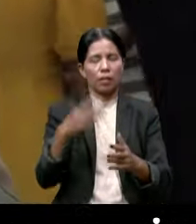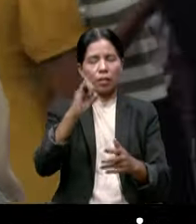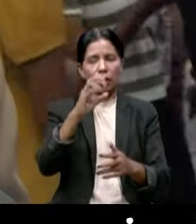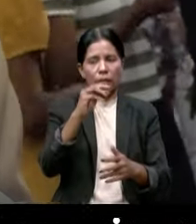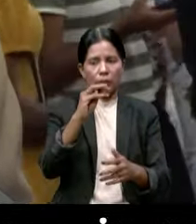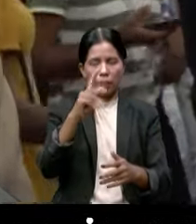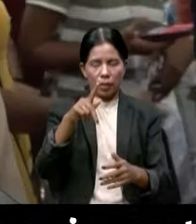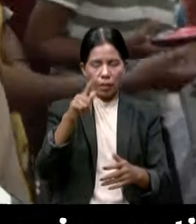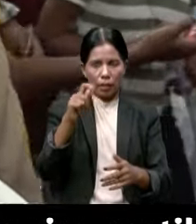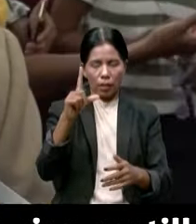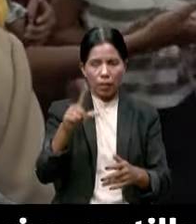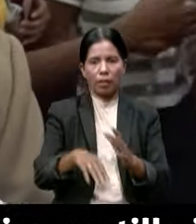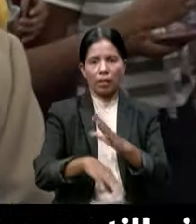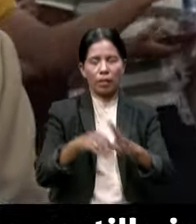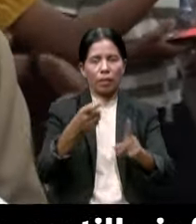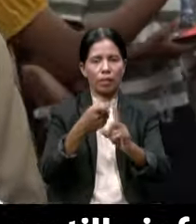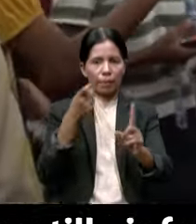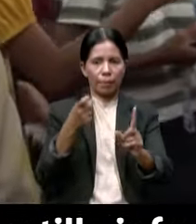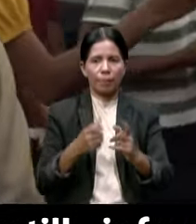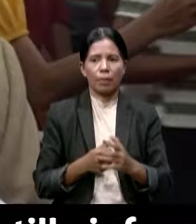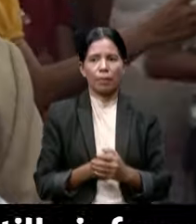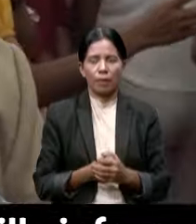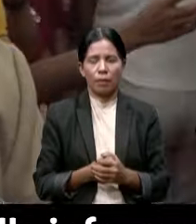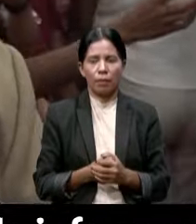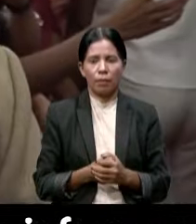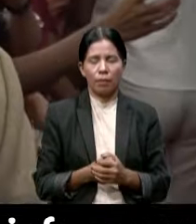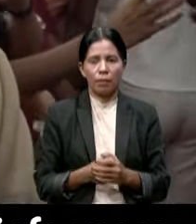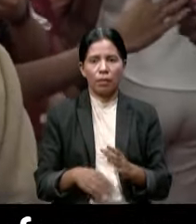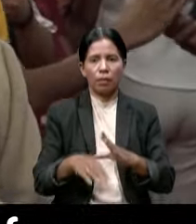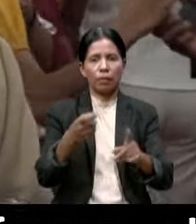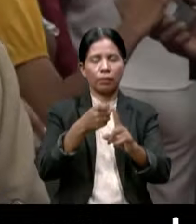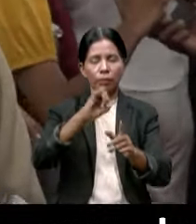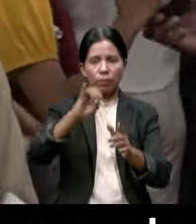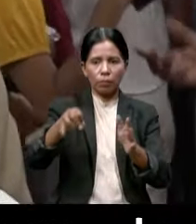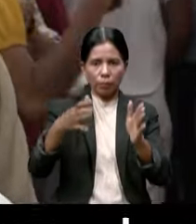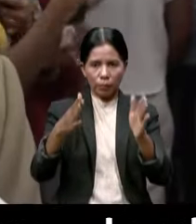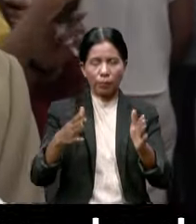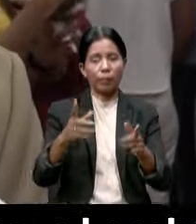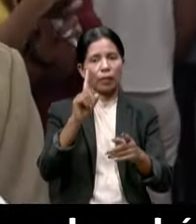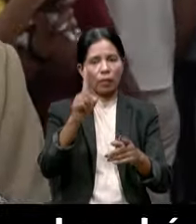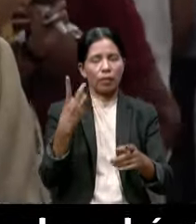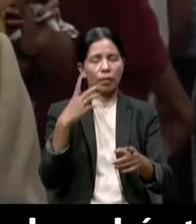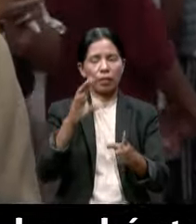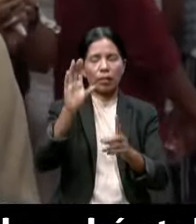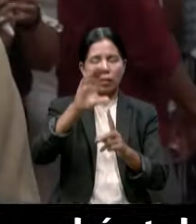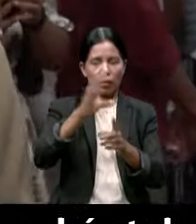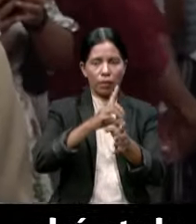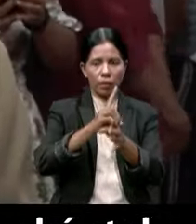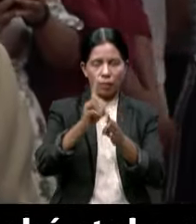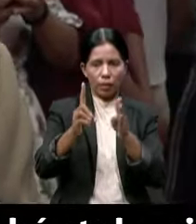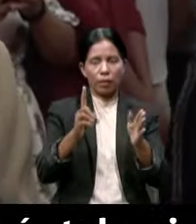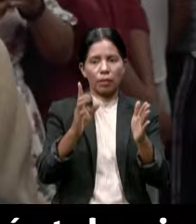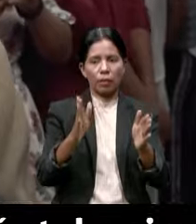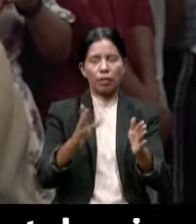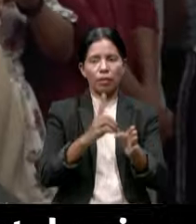né fora de laboratório nacional. Agora ida mas chefe de departamento ida. O